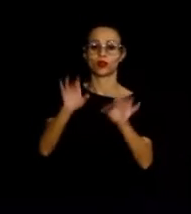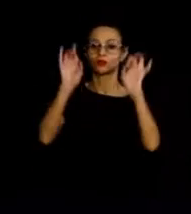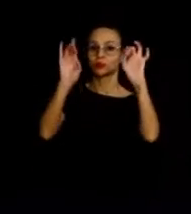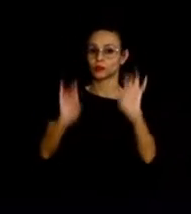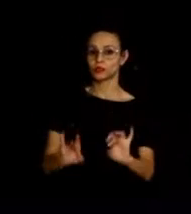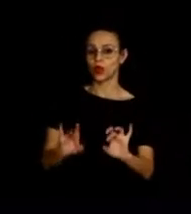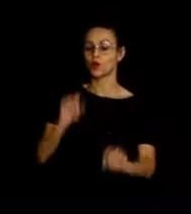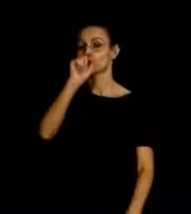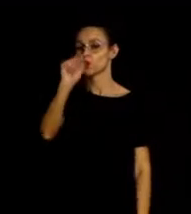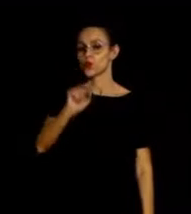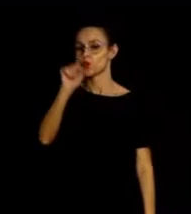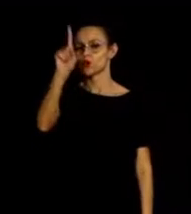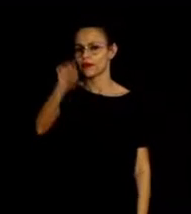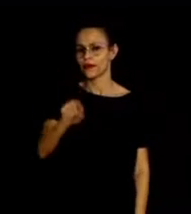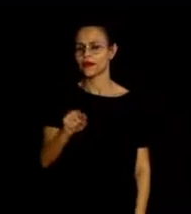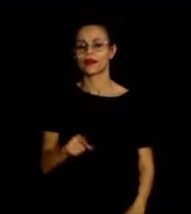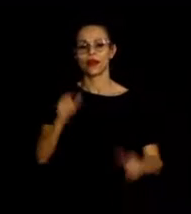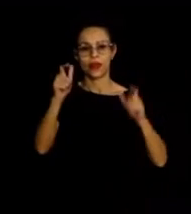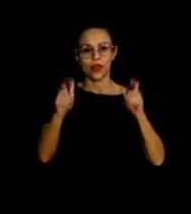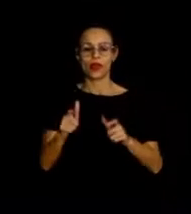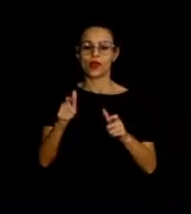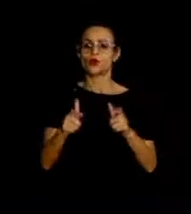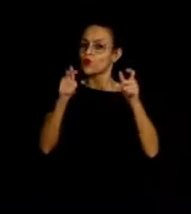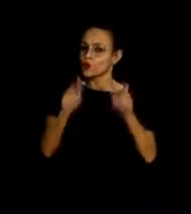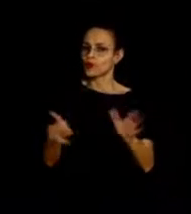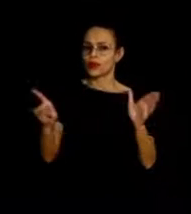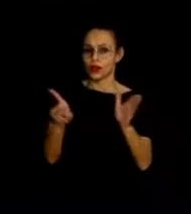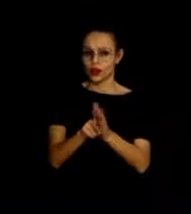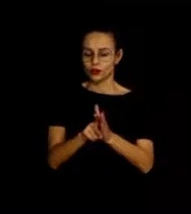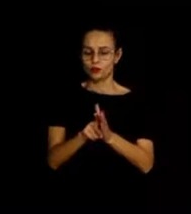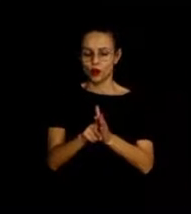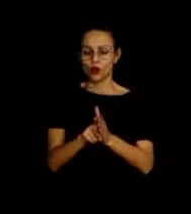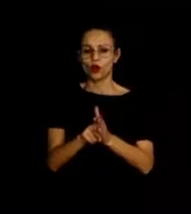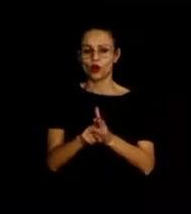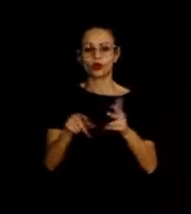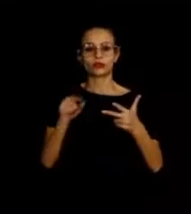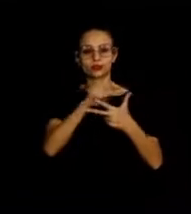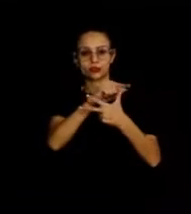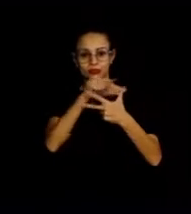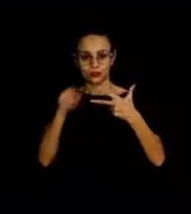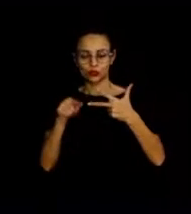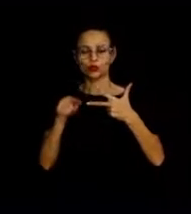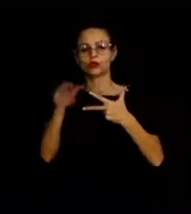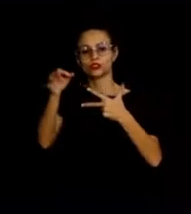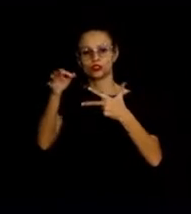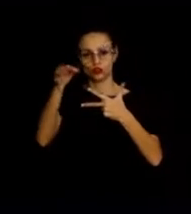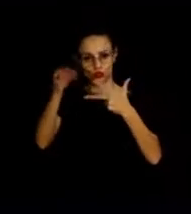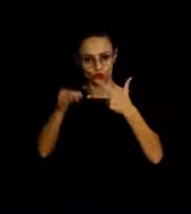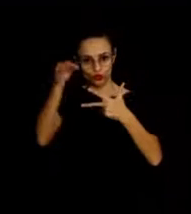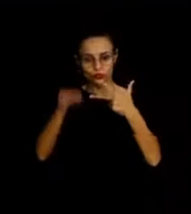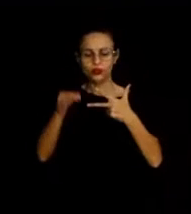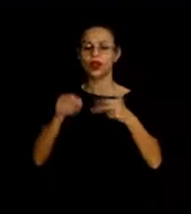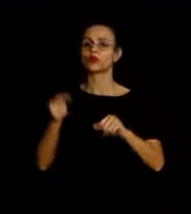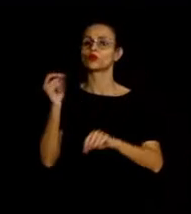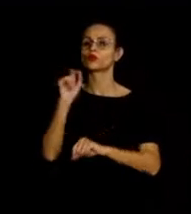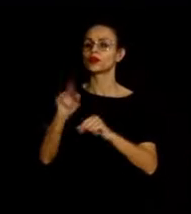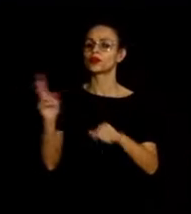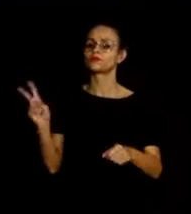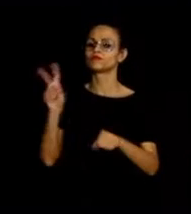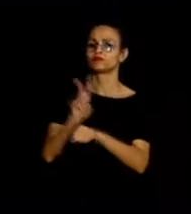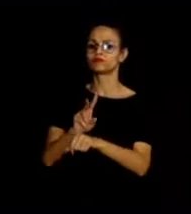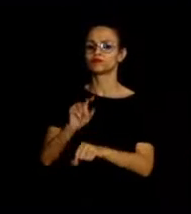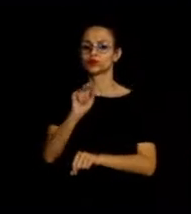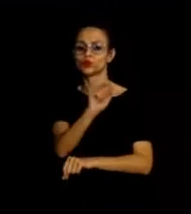Especial juizado especial é uma unidade do Poder Judiciário é basicamente vai cuidar daquelas